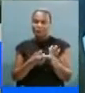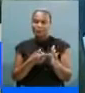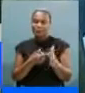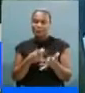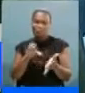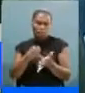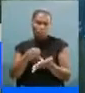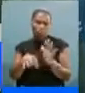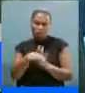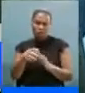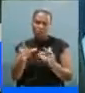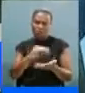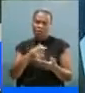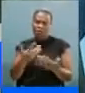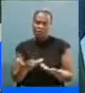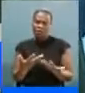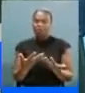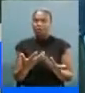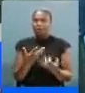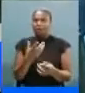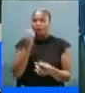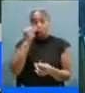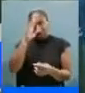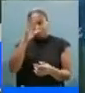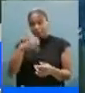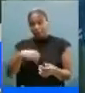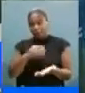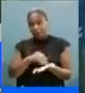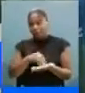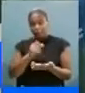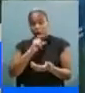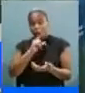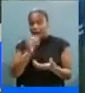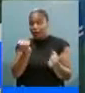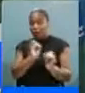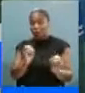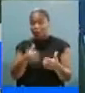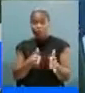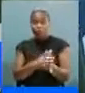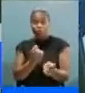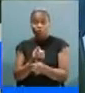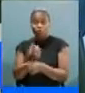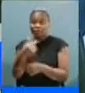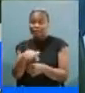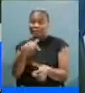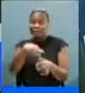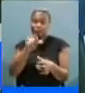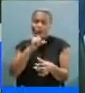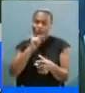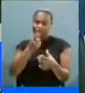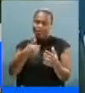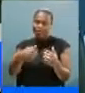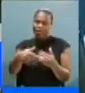alguns meios. Como sabem, o país é pobre, não há possibilidade de ter tudo, mas dentro da possibilidade